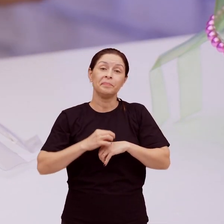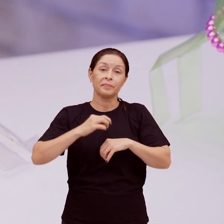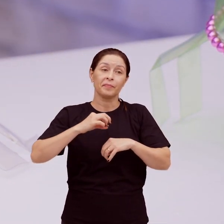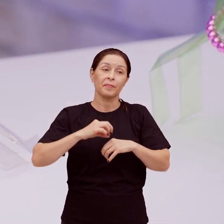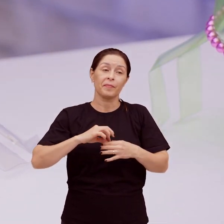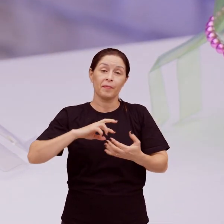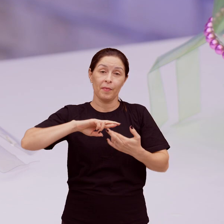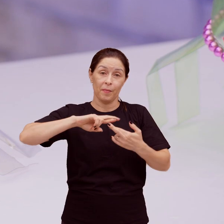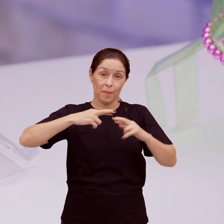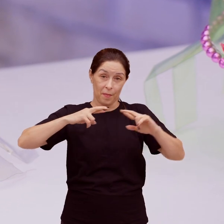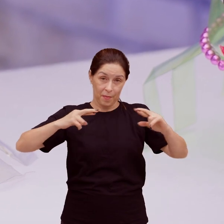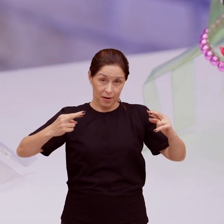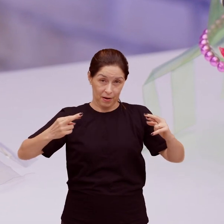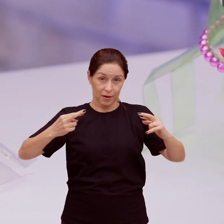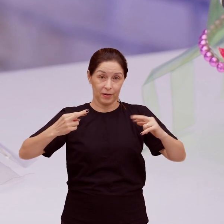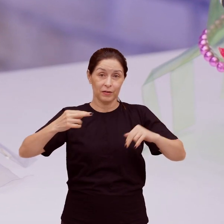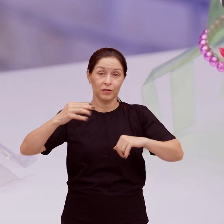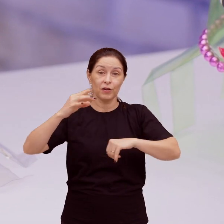quente,